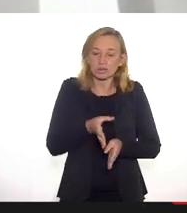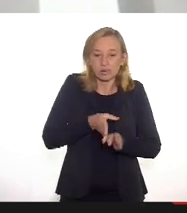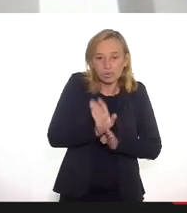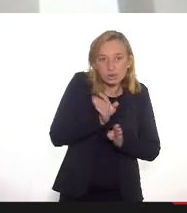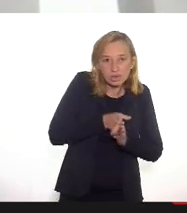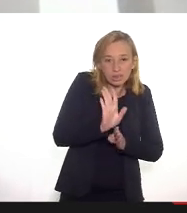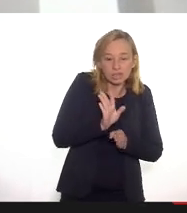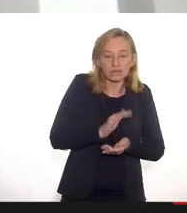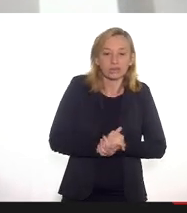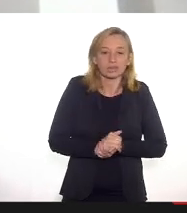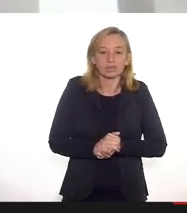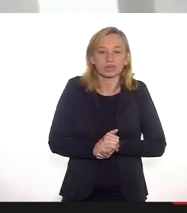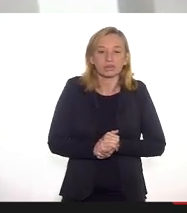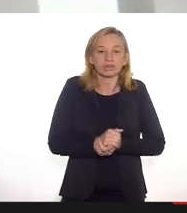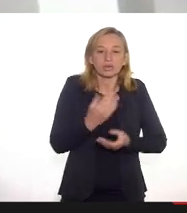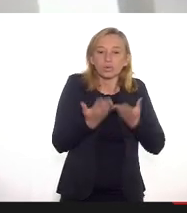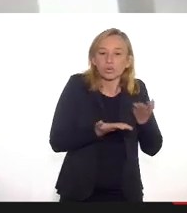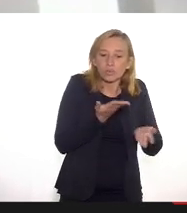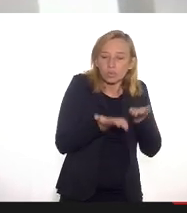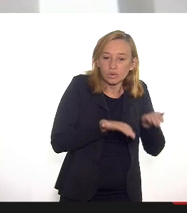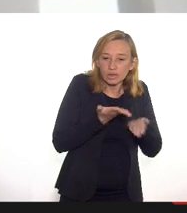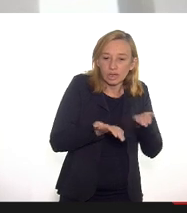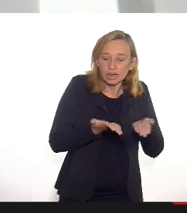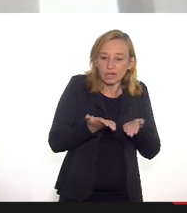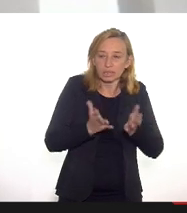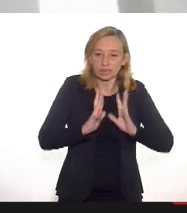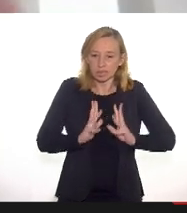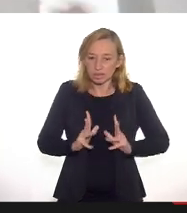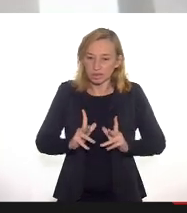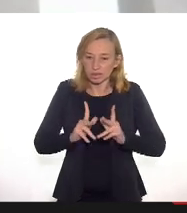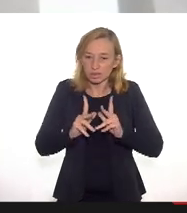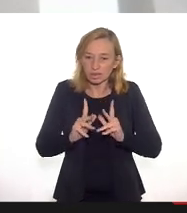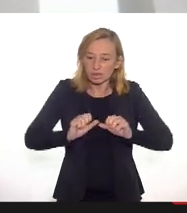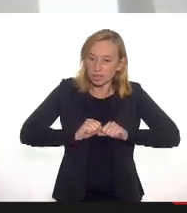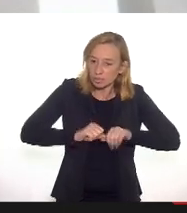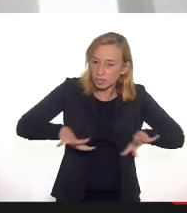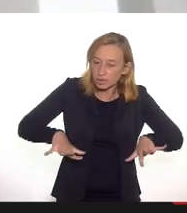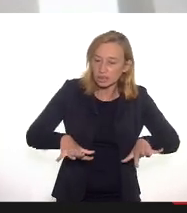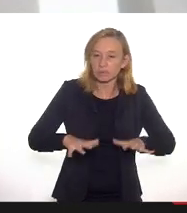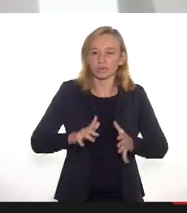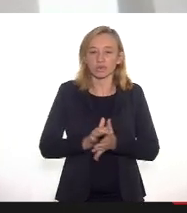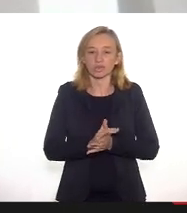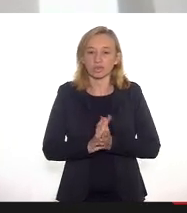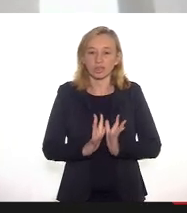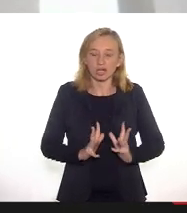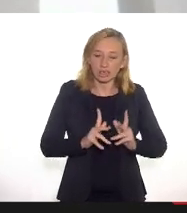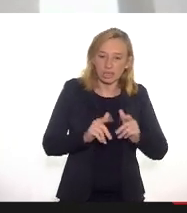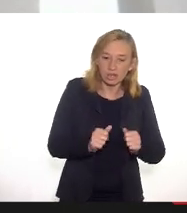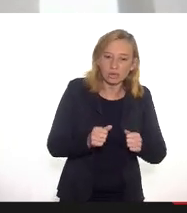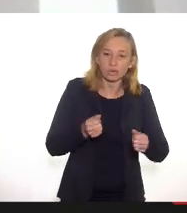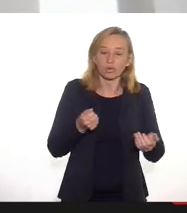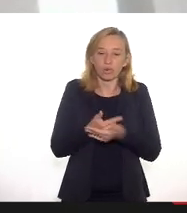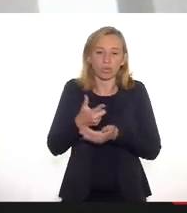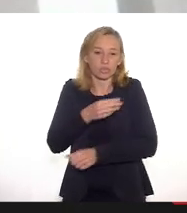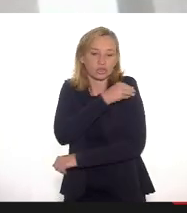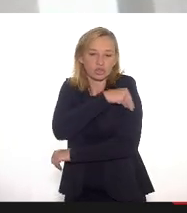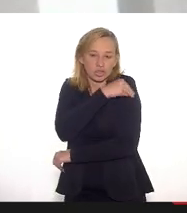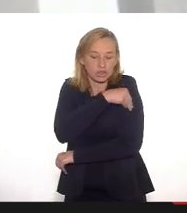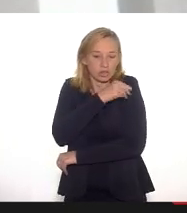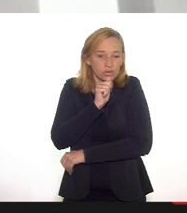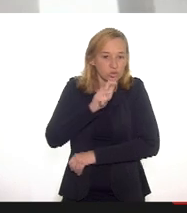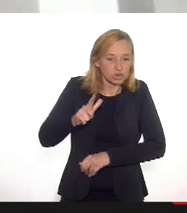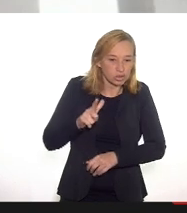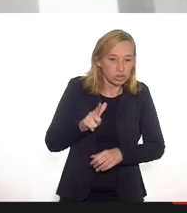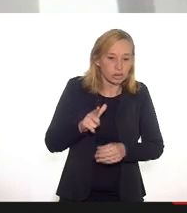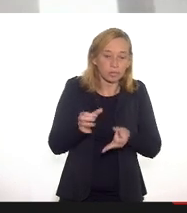aconselhado para tratar sobre pandemia, sobre sanitização, sobre compra de álcool em gel, tá certo?